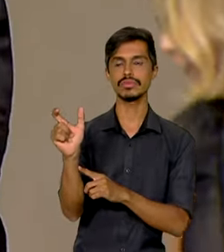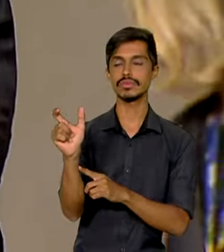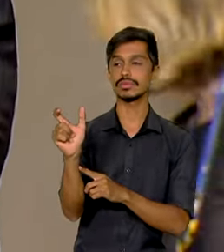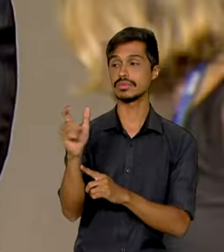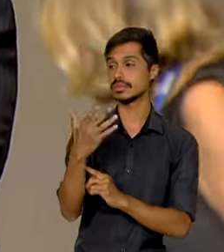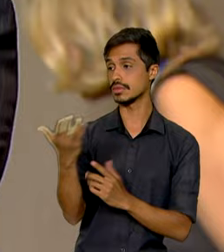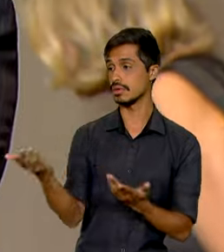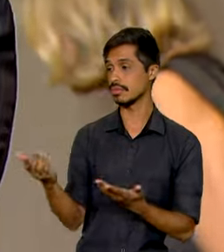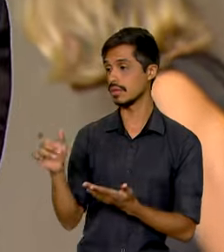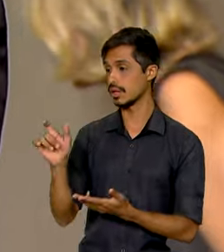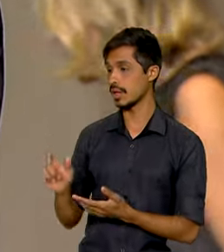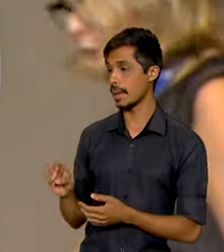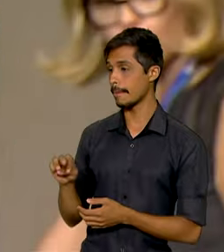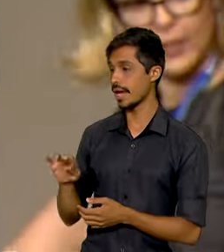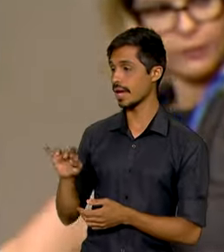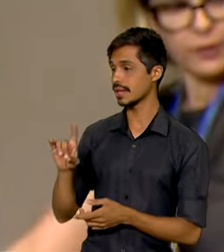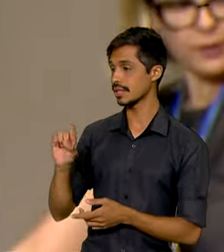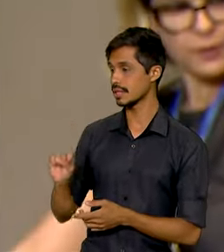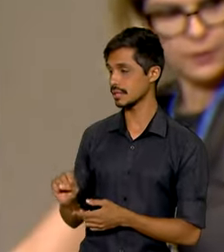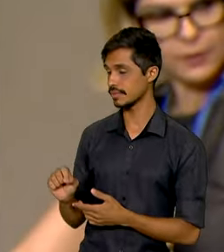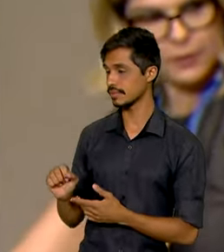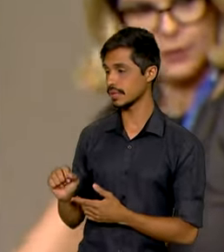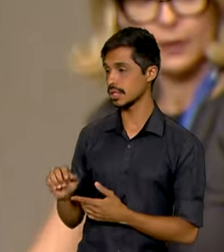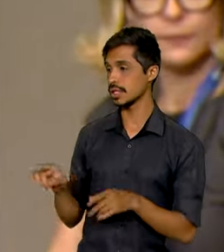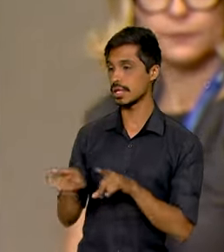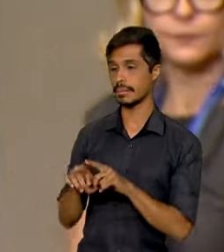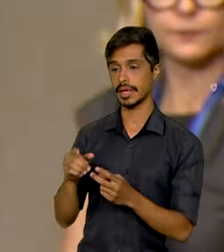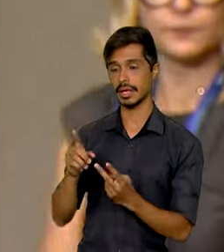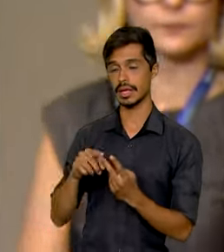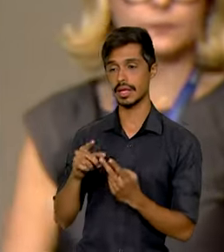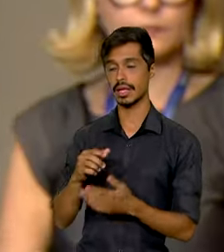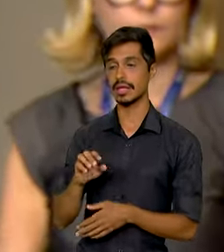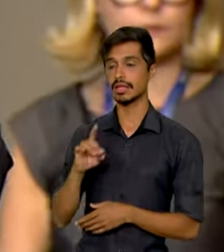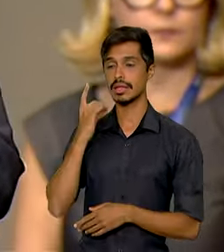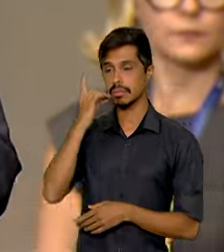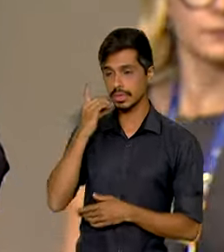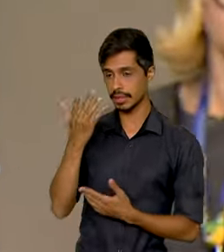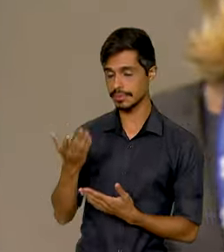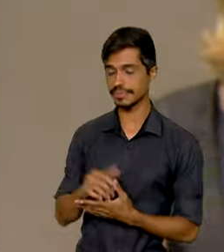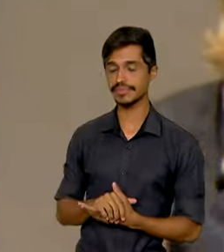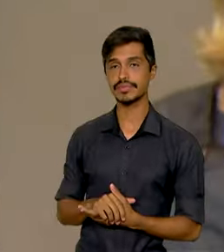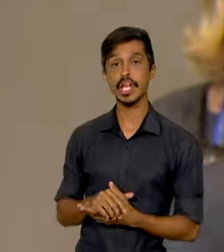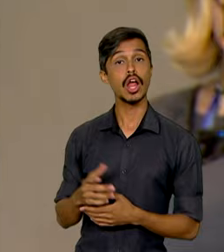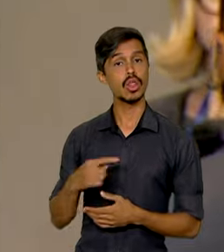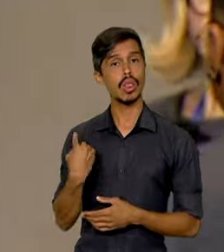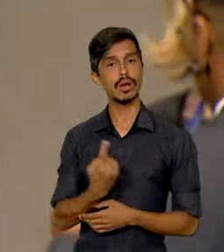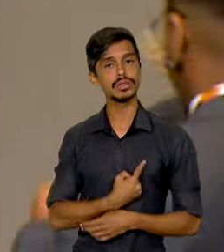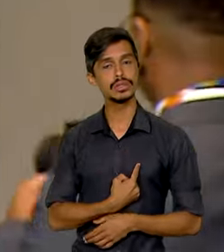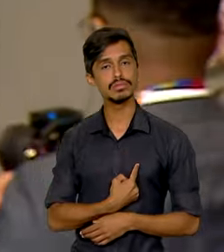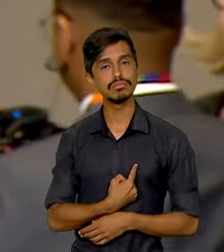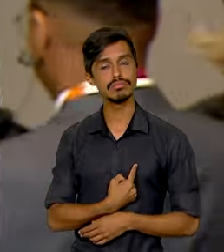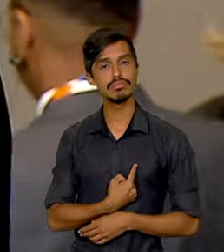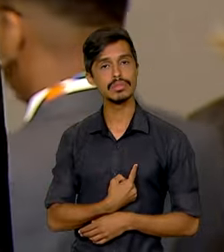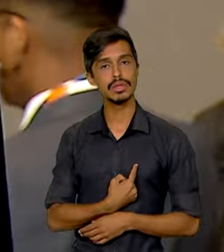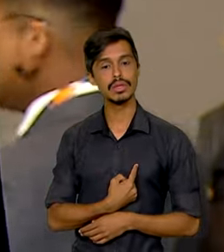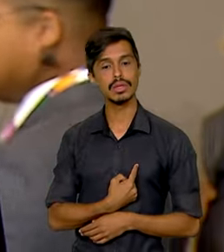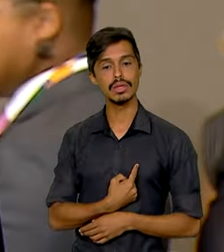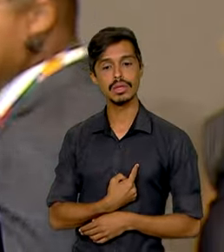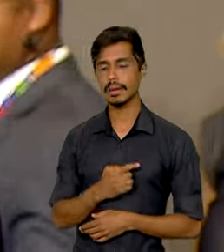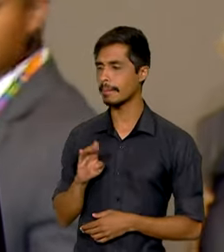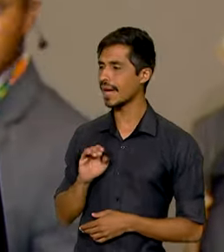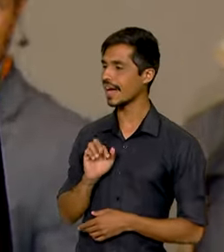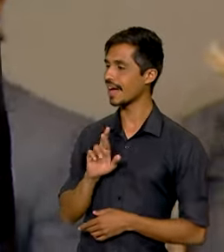Almirante Barradas e querido camarada deputado. Nós, Barras ou